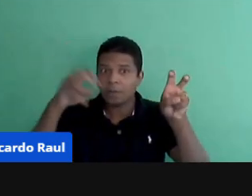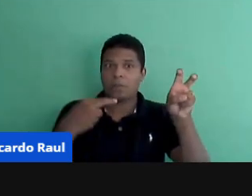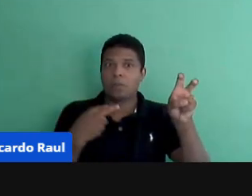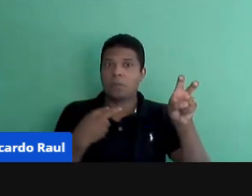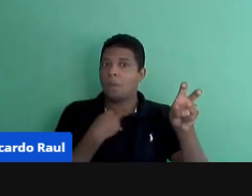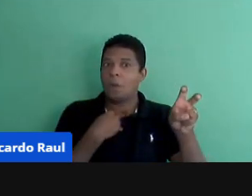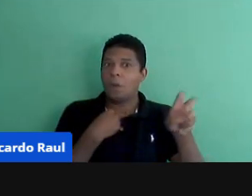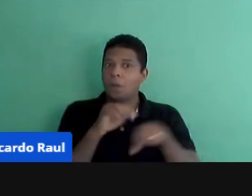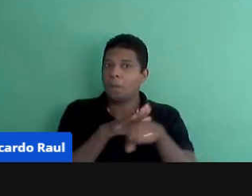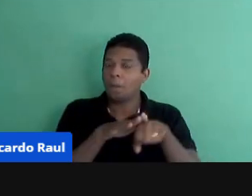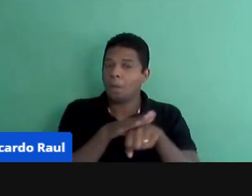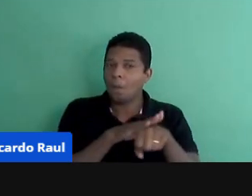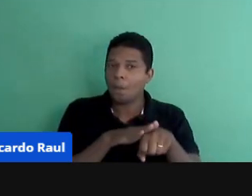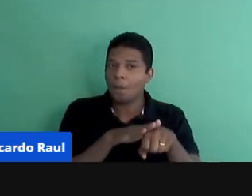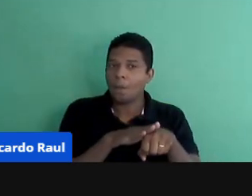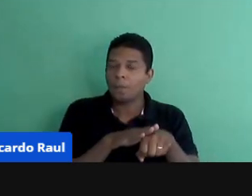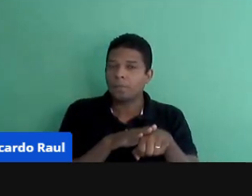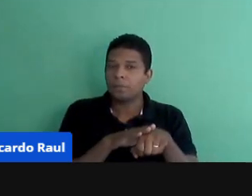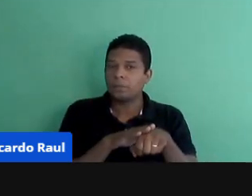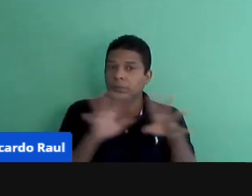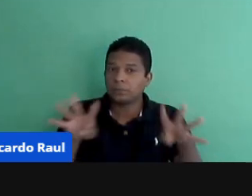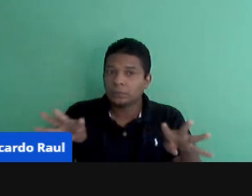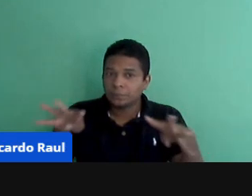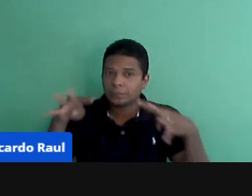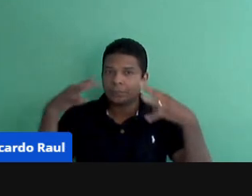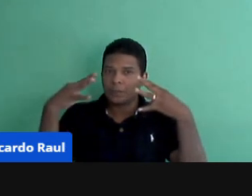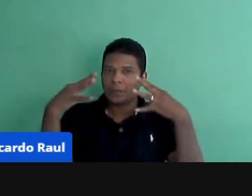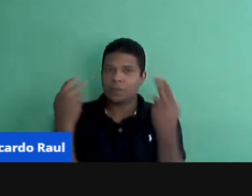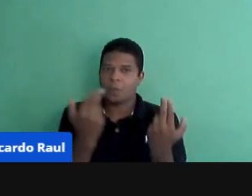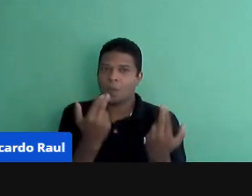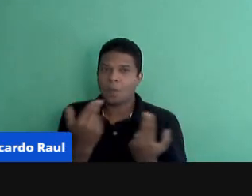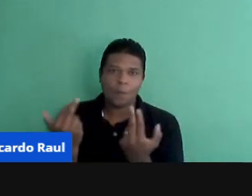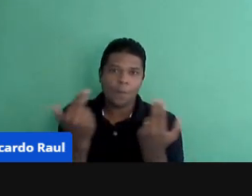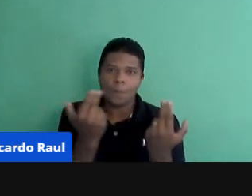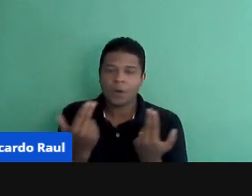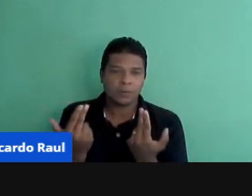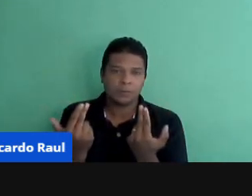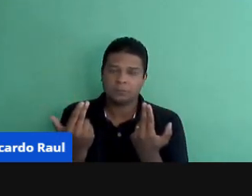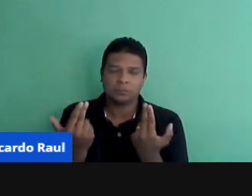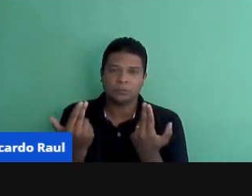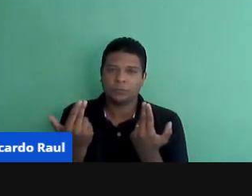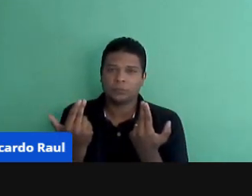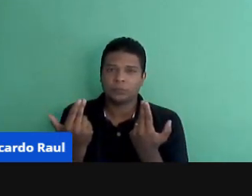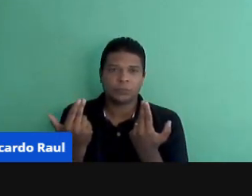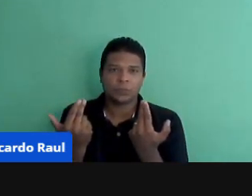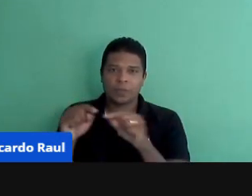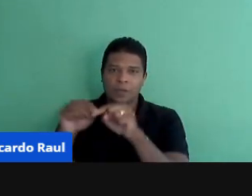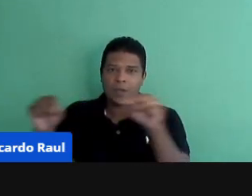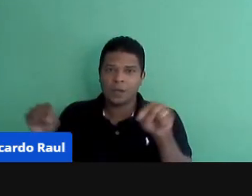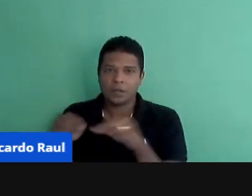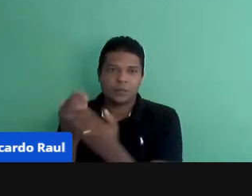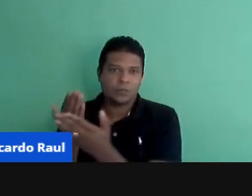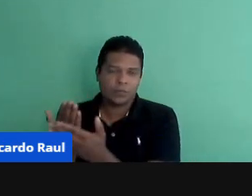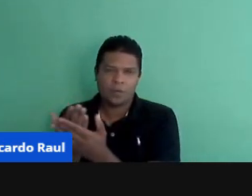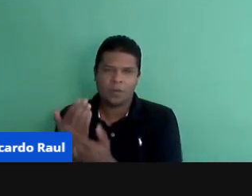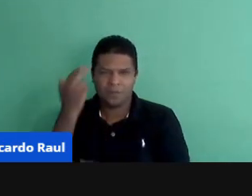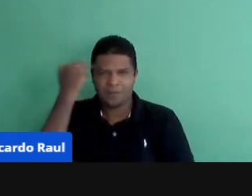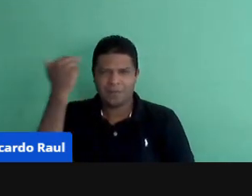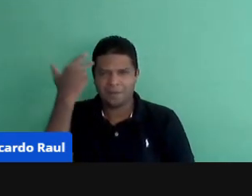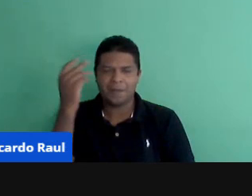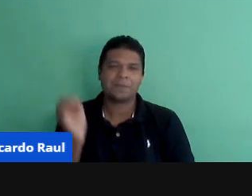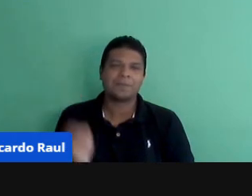conversar, né? Tem que prestar atenção nos mesmos, a mesma coisa que a gente faz na sala de aula normal, com